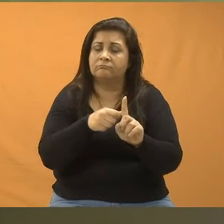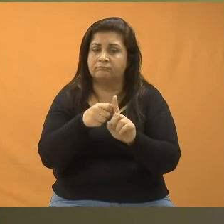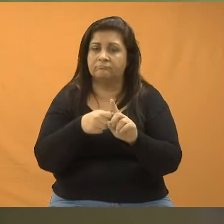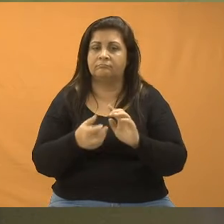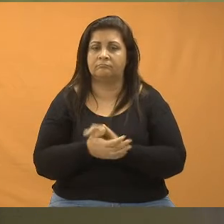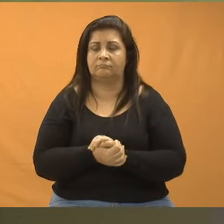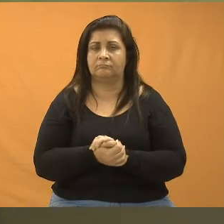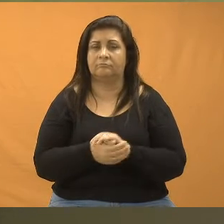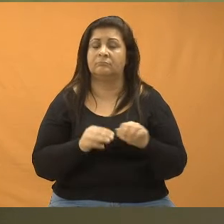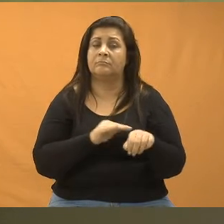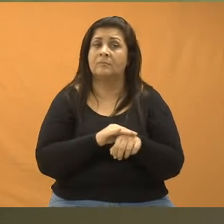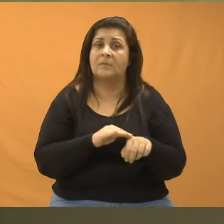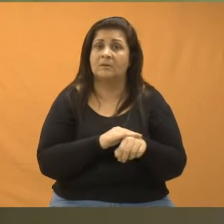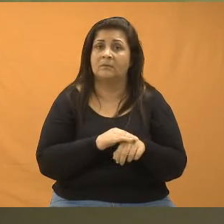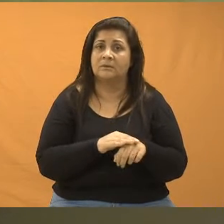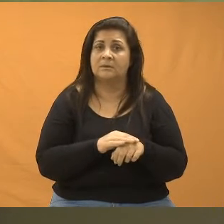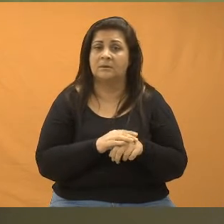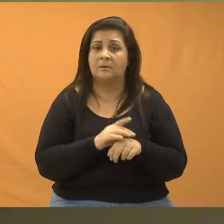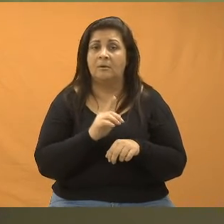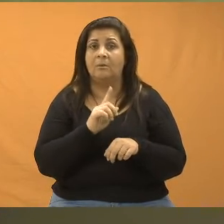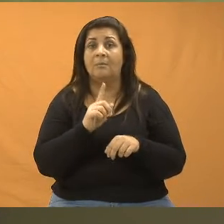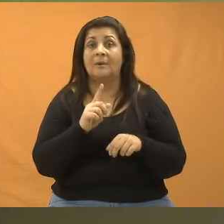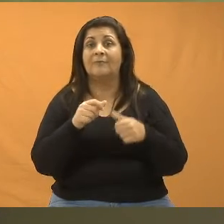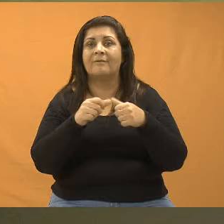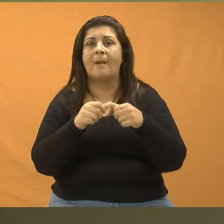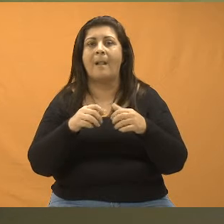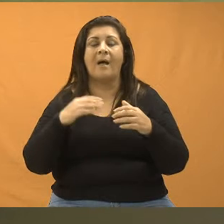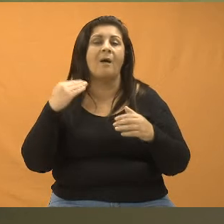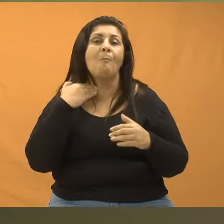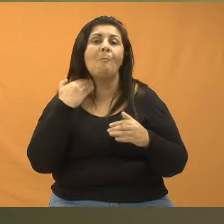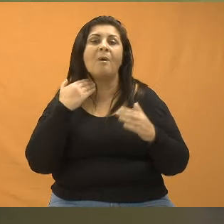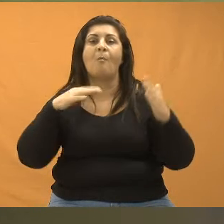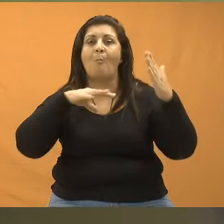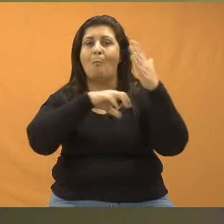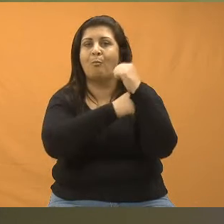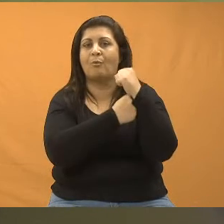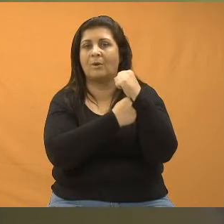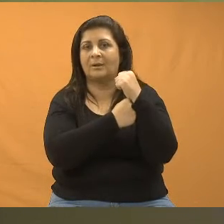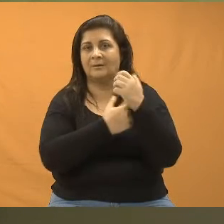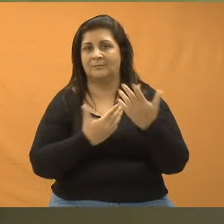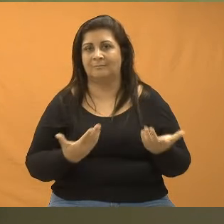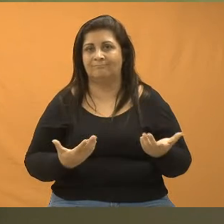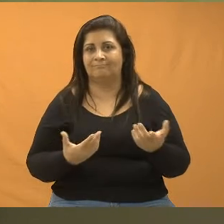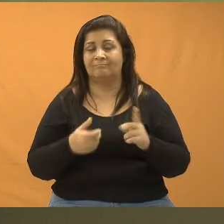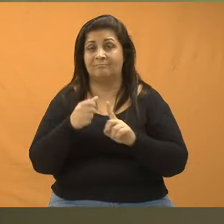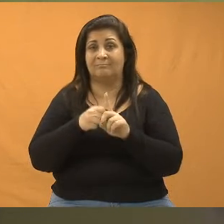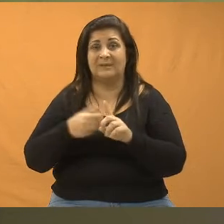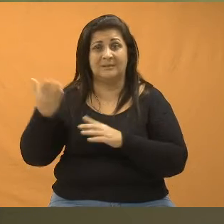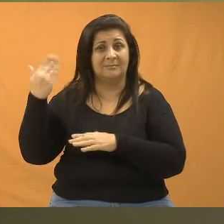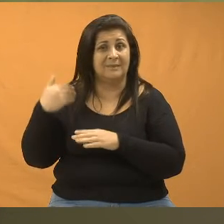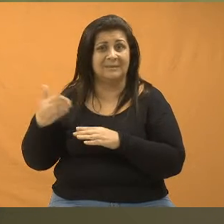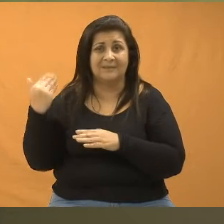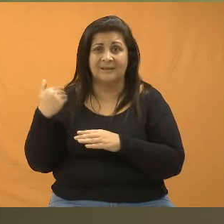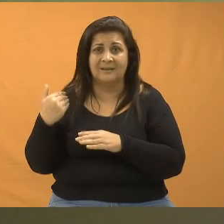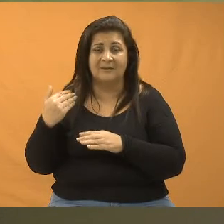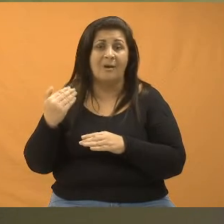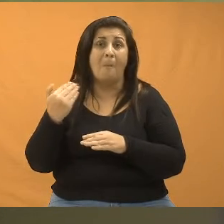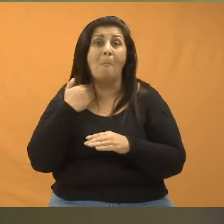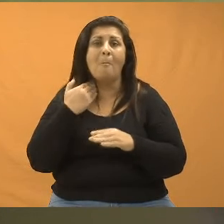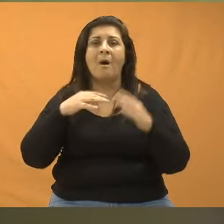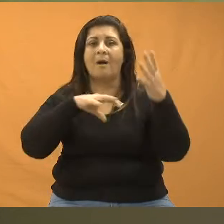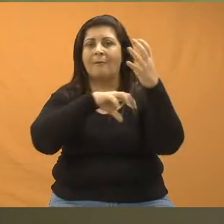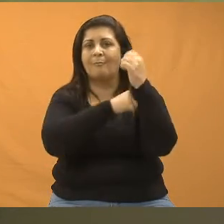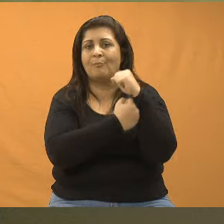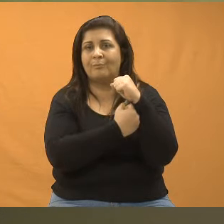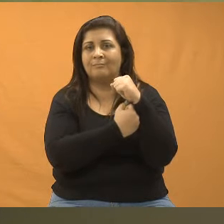saída amigável para liberar, inclusive, as contas da Santa Casa. O mês passado, a Santa Casa passou muito tempo com as contas bloqueadas